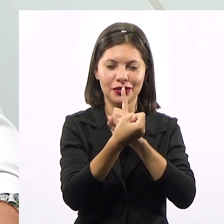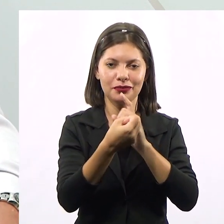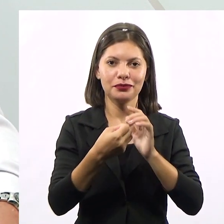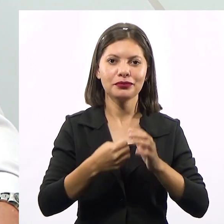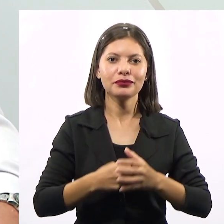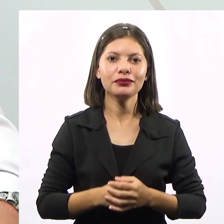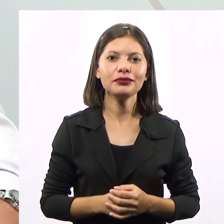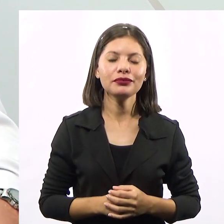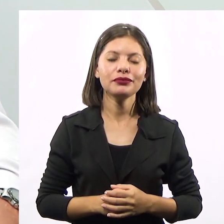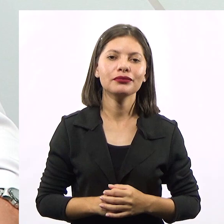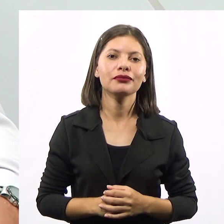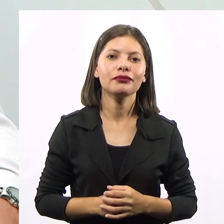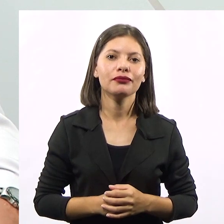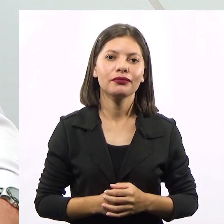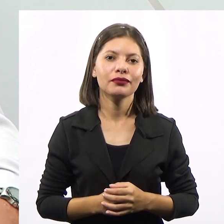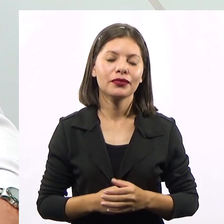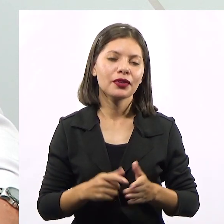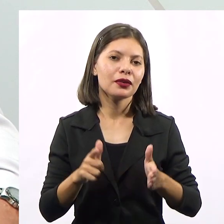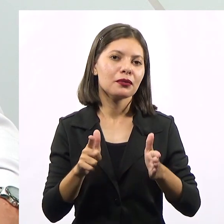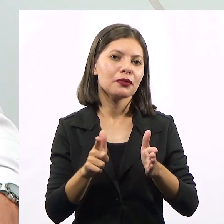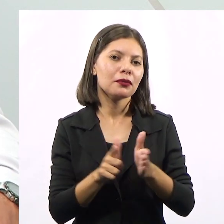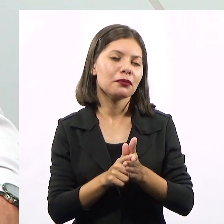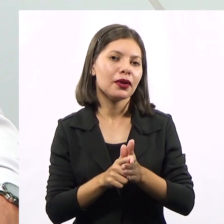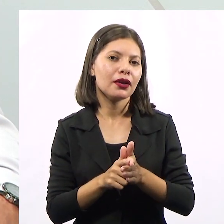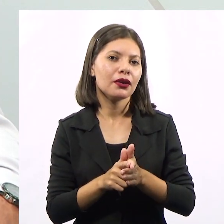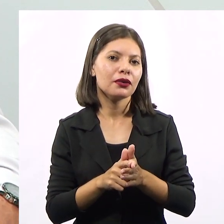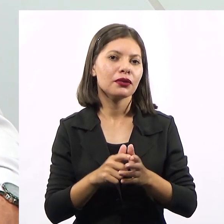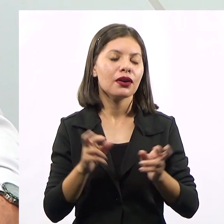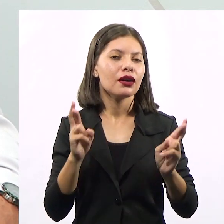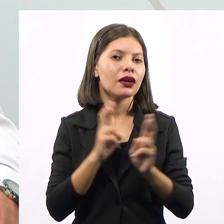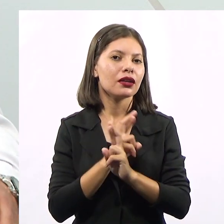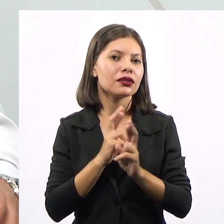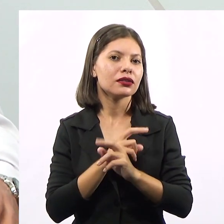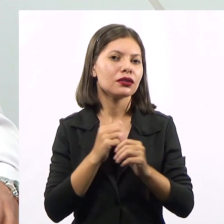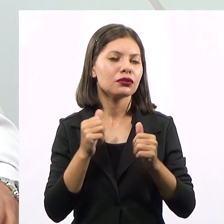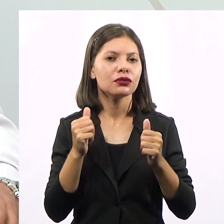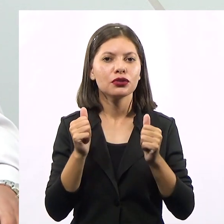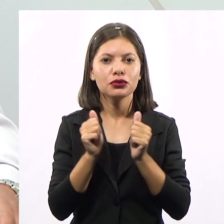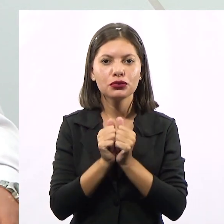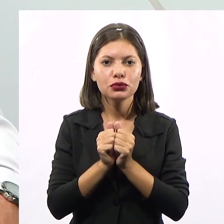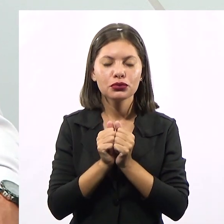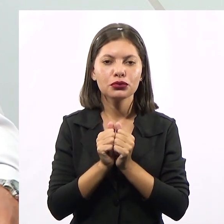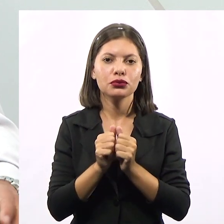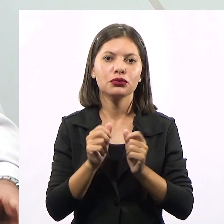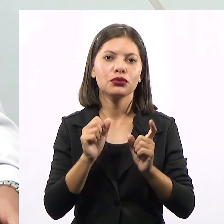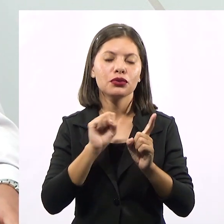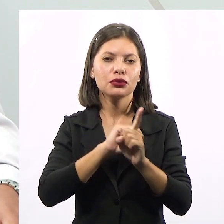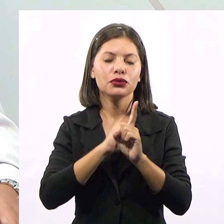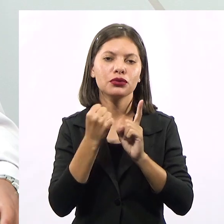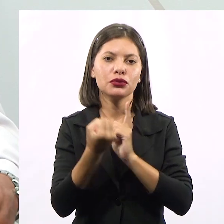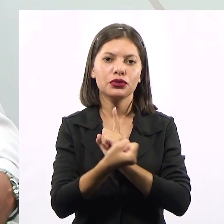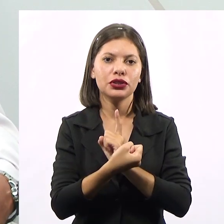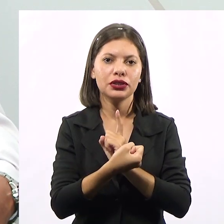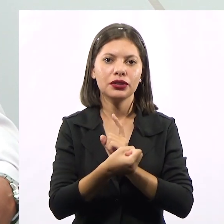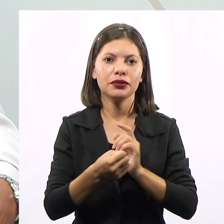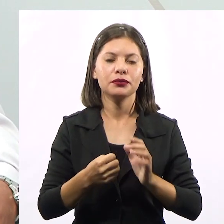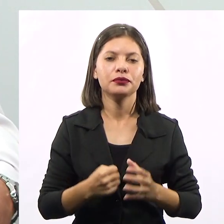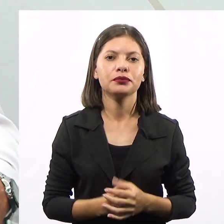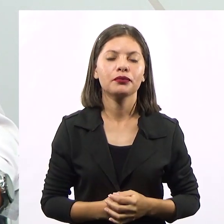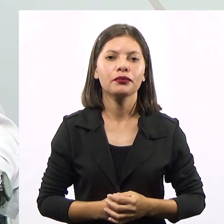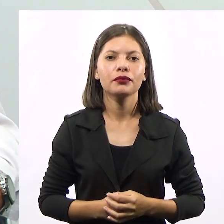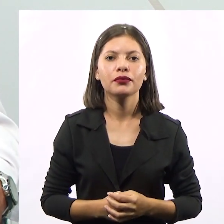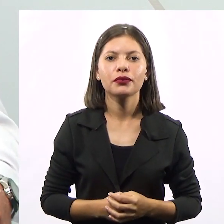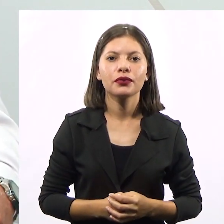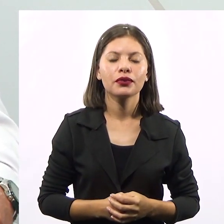da nossa aula, né, do surgimento também da antropologia, o papel e essa relação próxima entre sociologia e